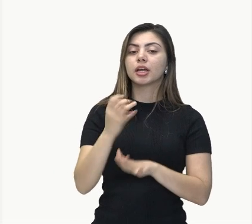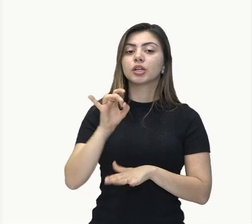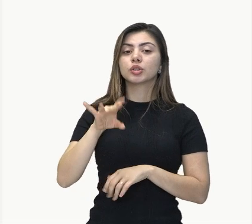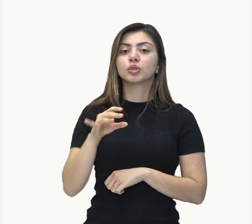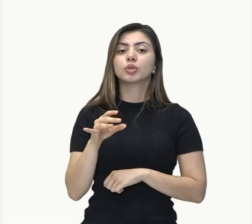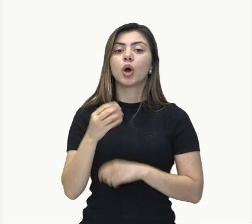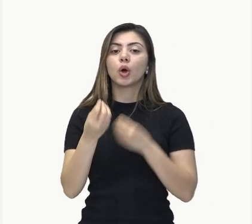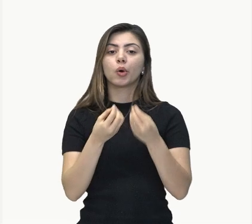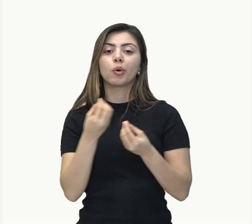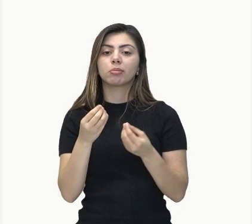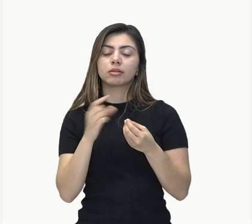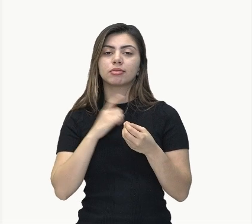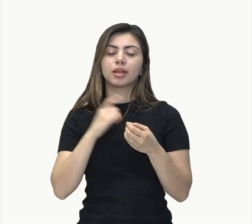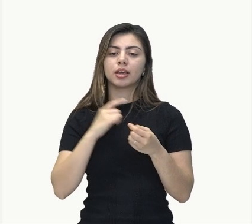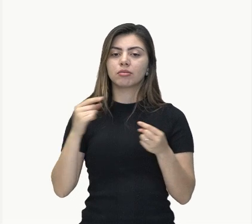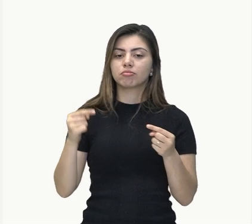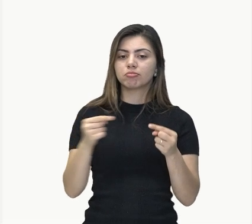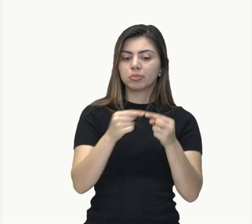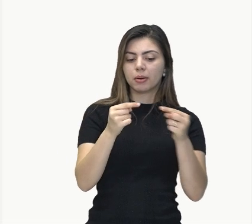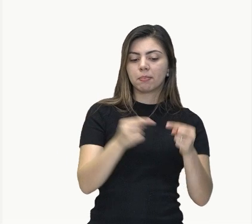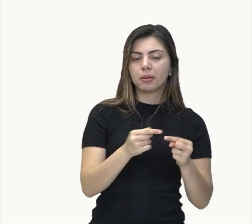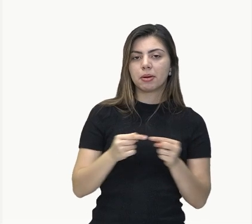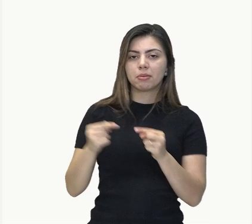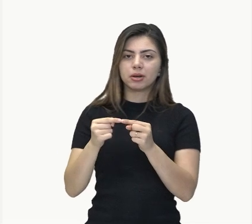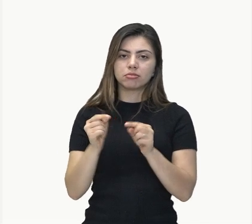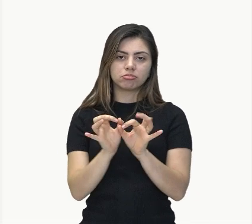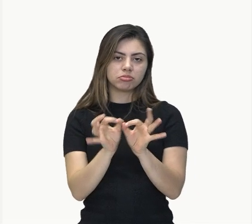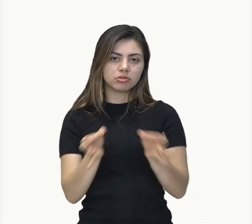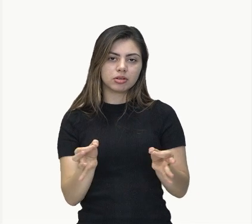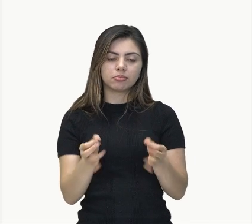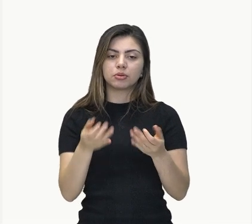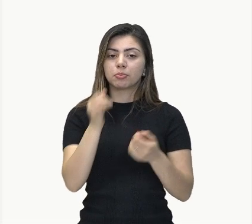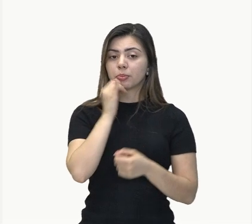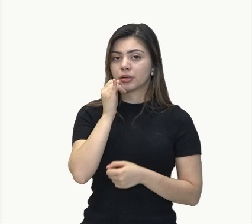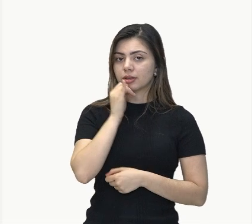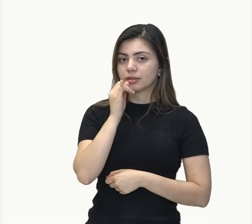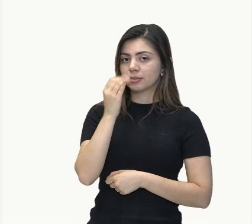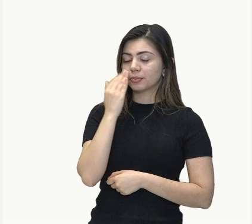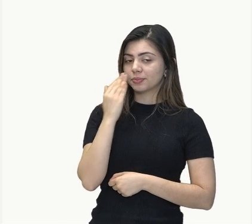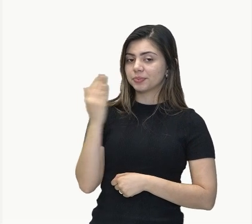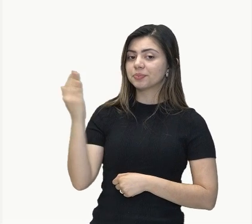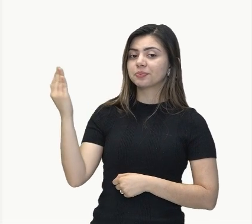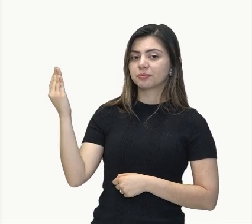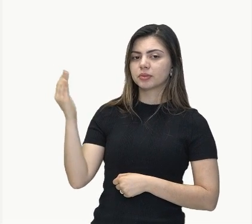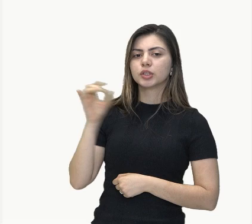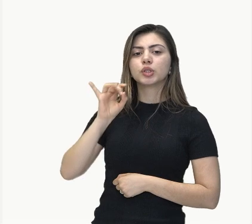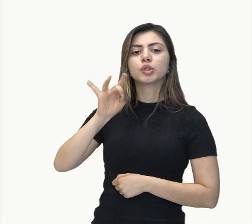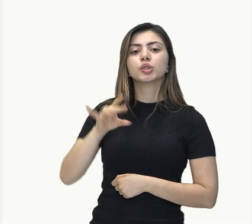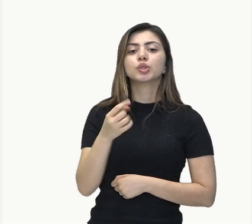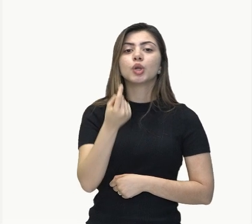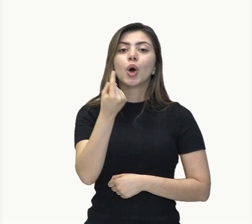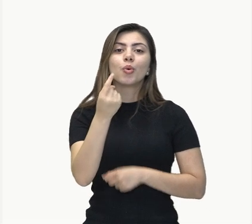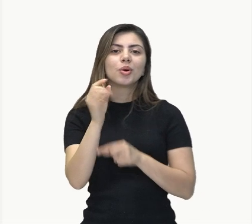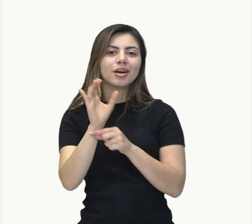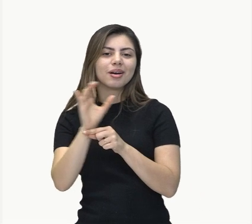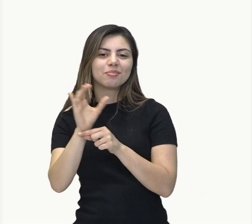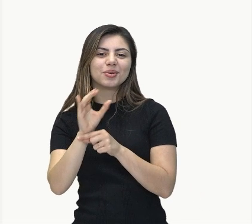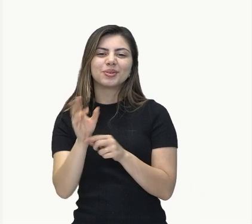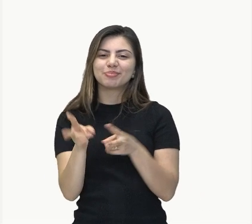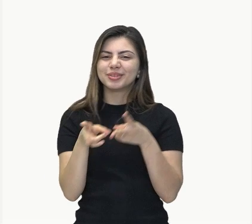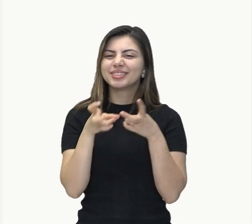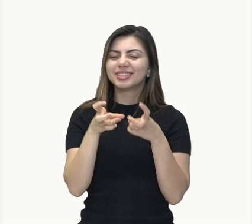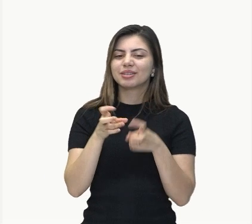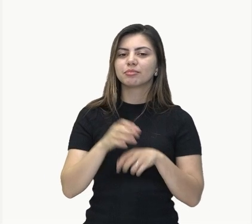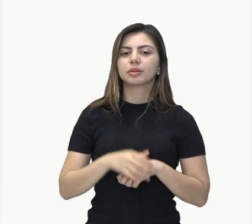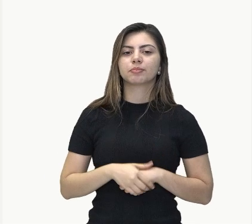por ligações simples. Observe o primeiro exemplo. Eu tenho apenas um carbono, né?